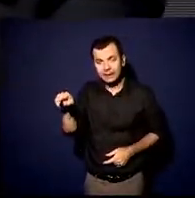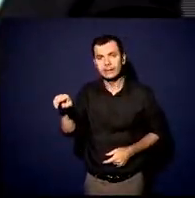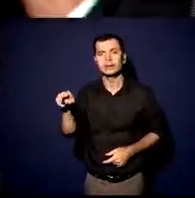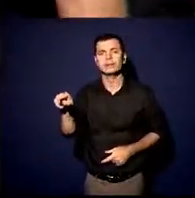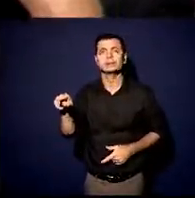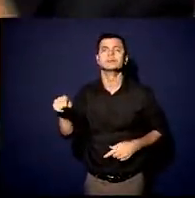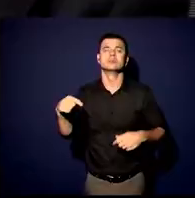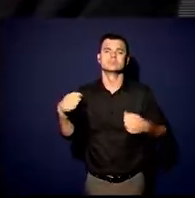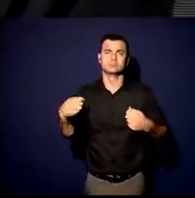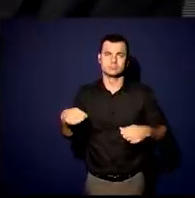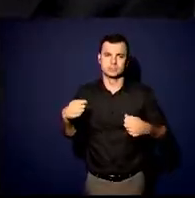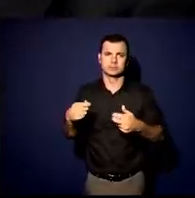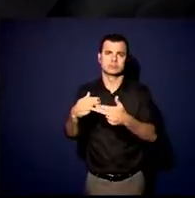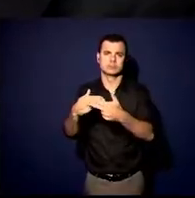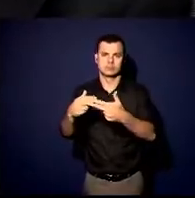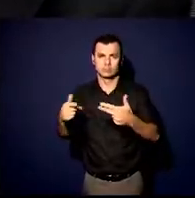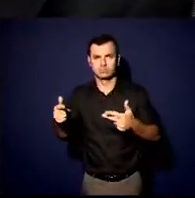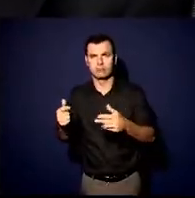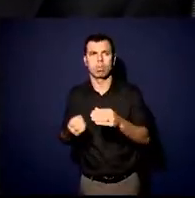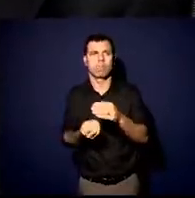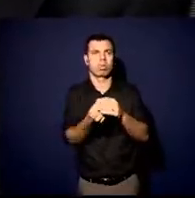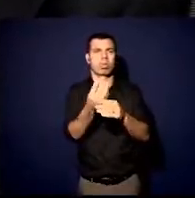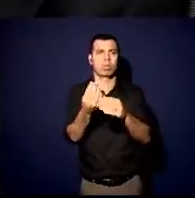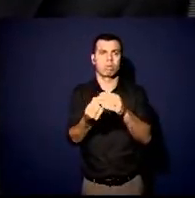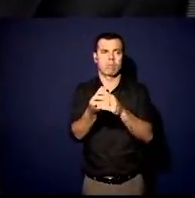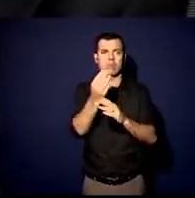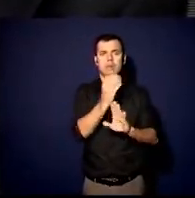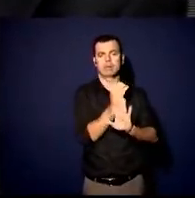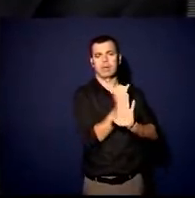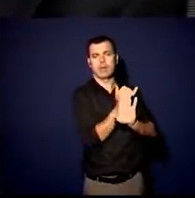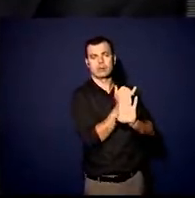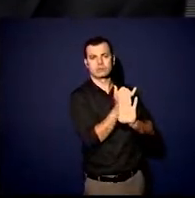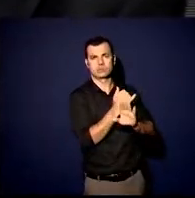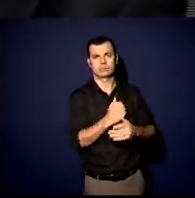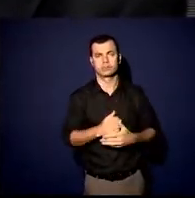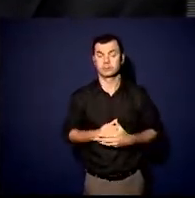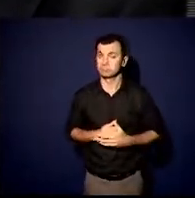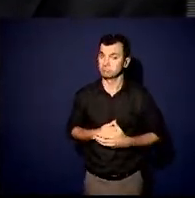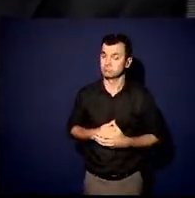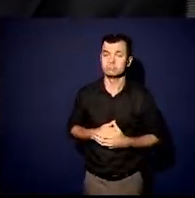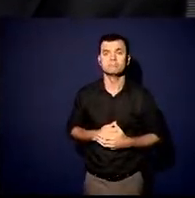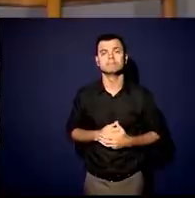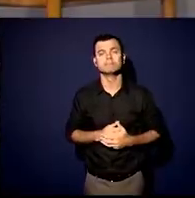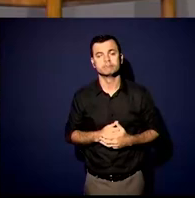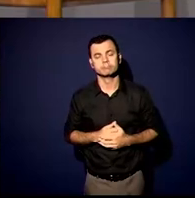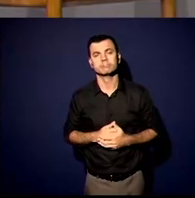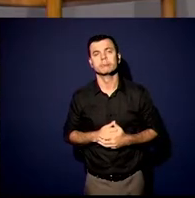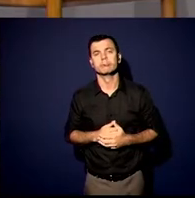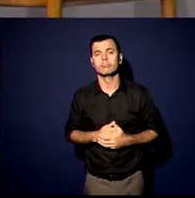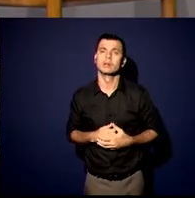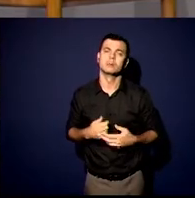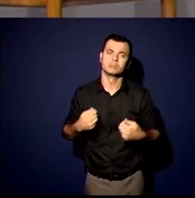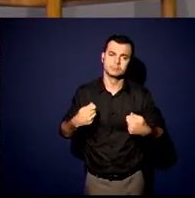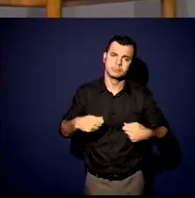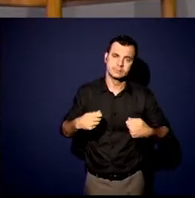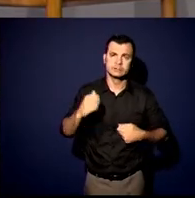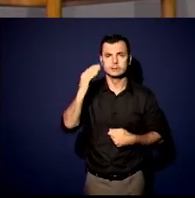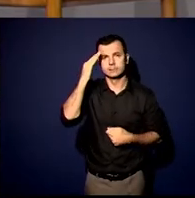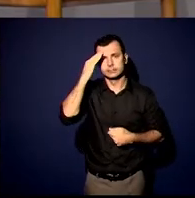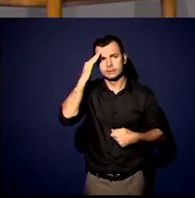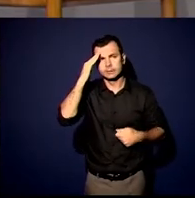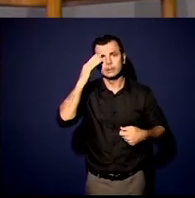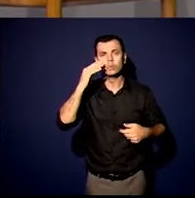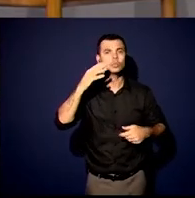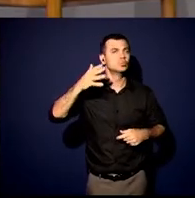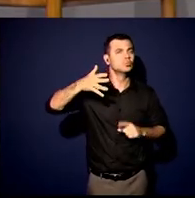satisfazer com a criação de narrativas nós precisamos ter essa aderência entre o discurso político é a realidade